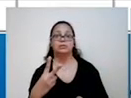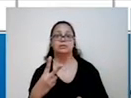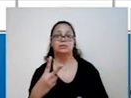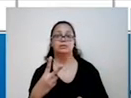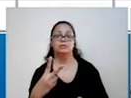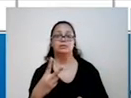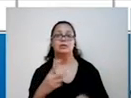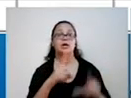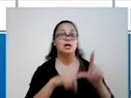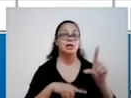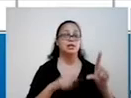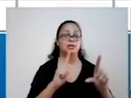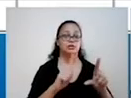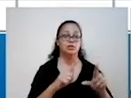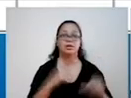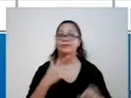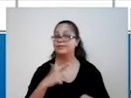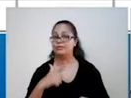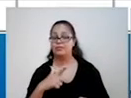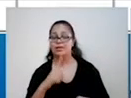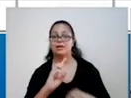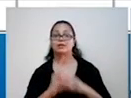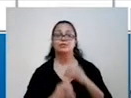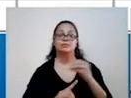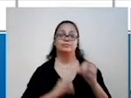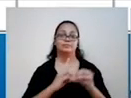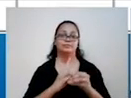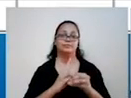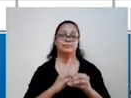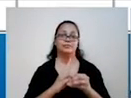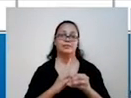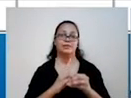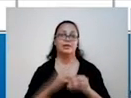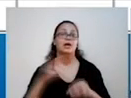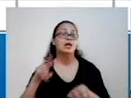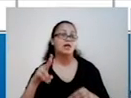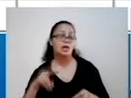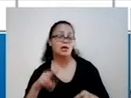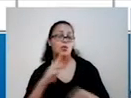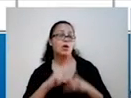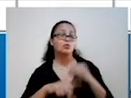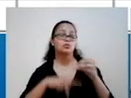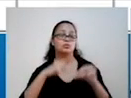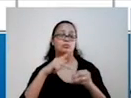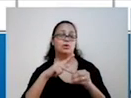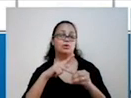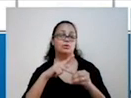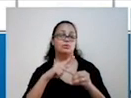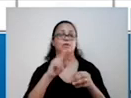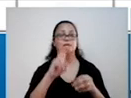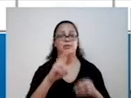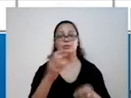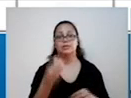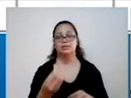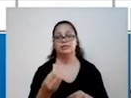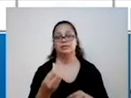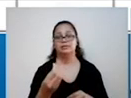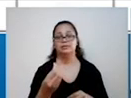G, nós não temos o número atômico. O número atômico é igual ao número de prótons, então seria